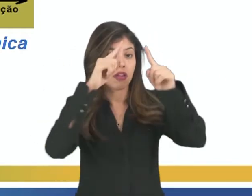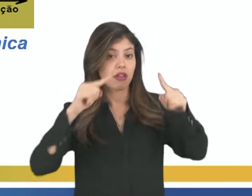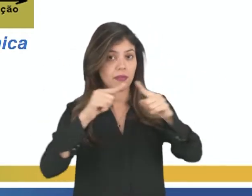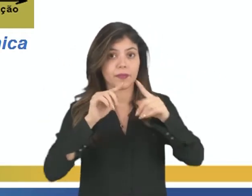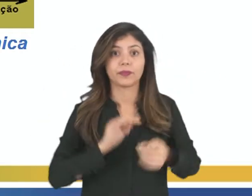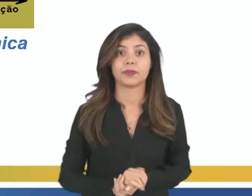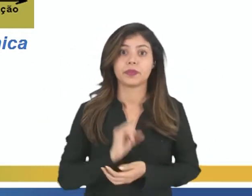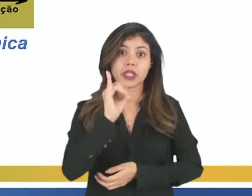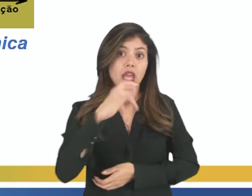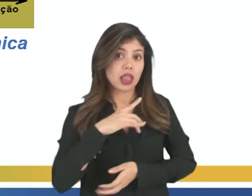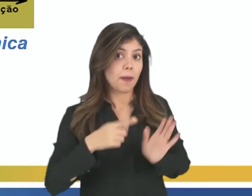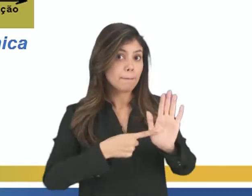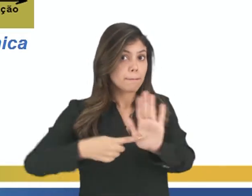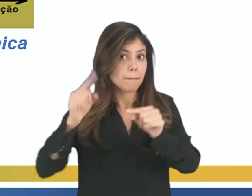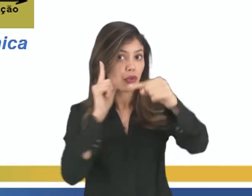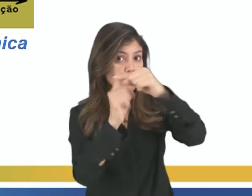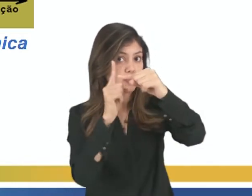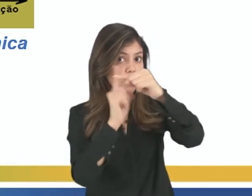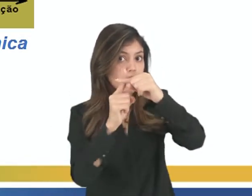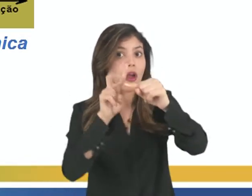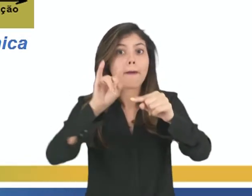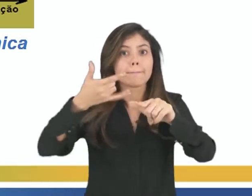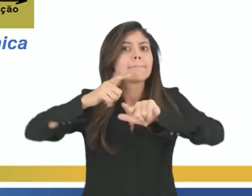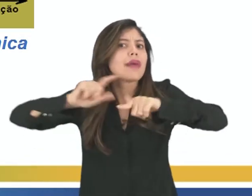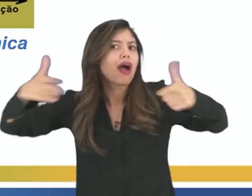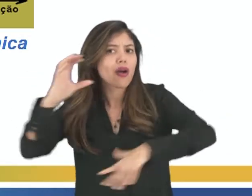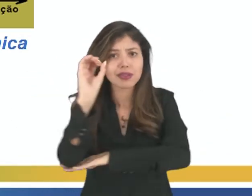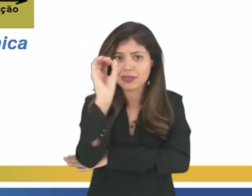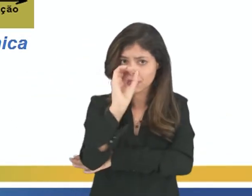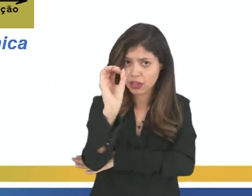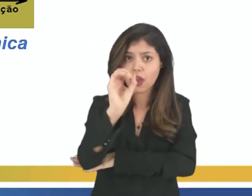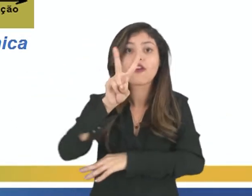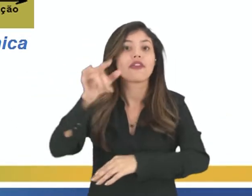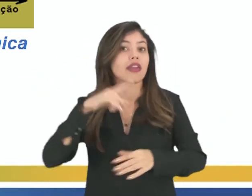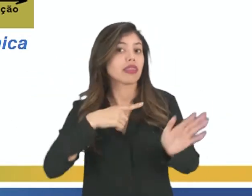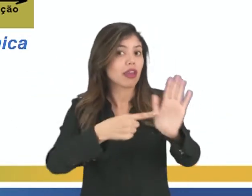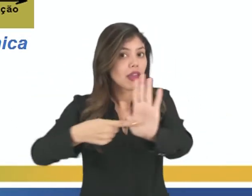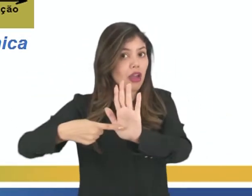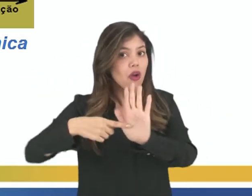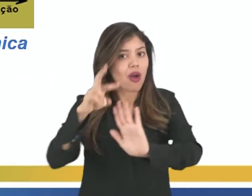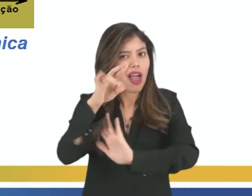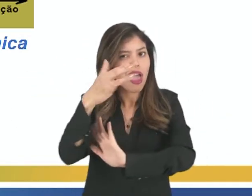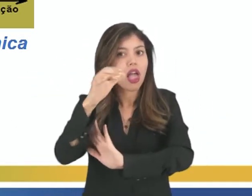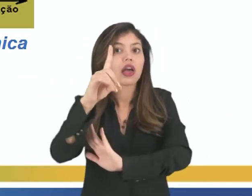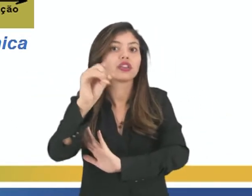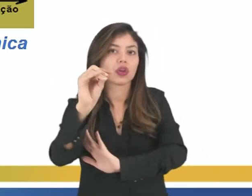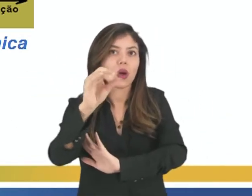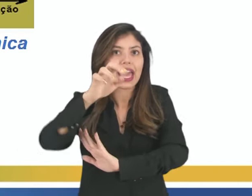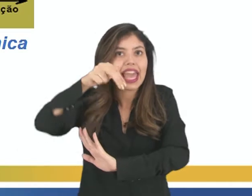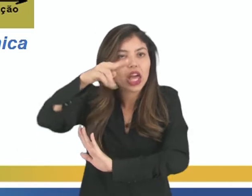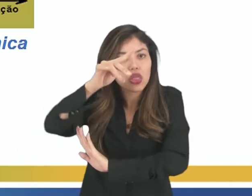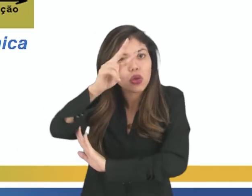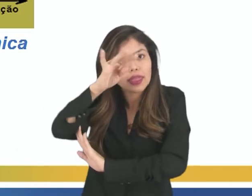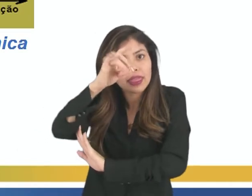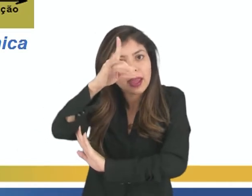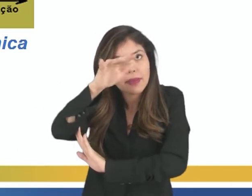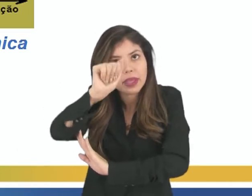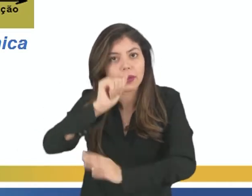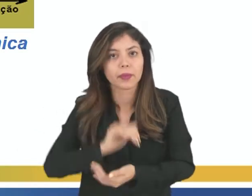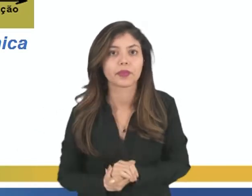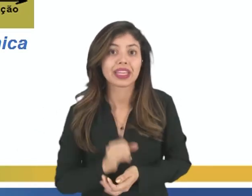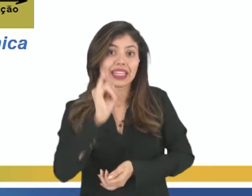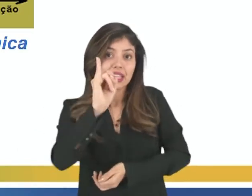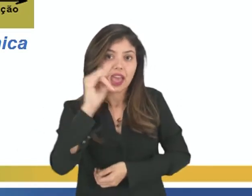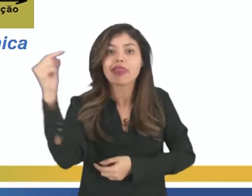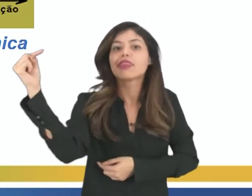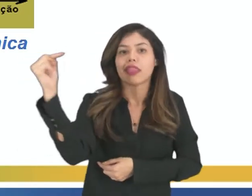esse ΔH ele for positivo, se ele for maior que zero, nós teremos então uma reação endotérmica. Se esse ΔH